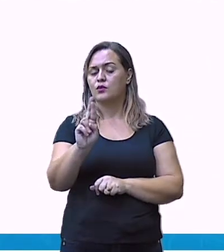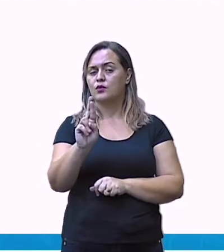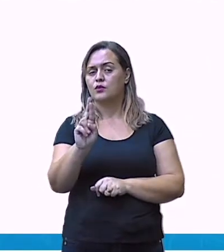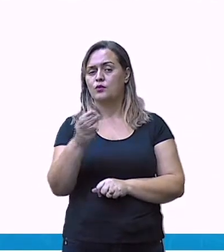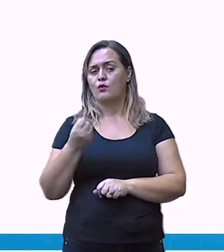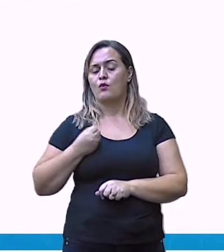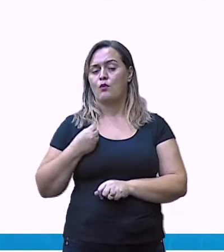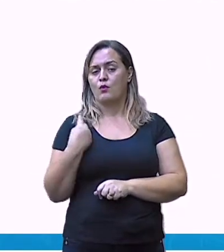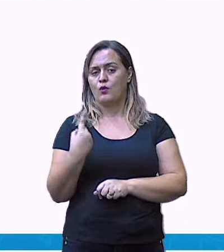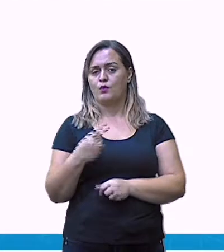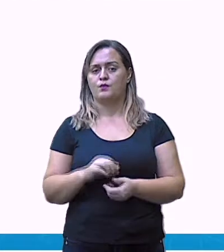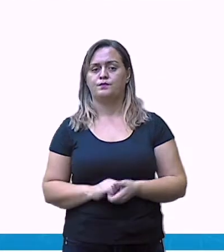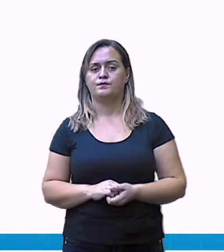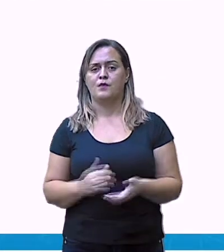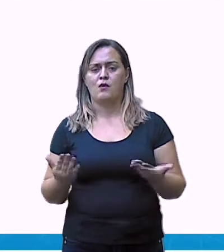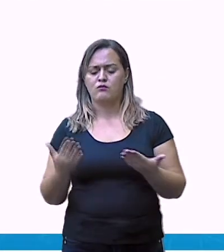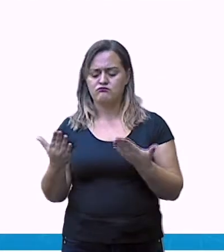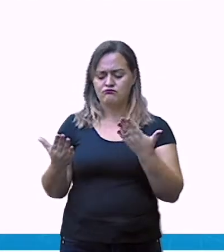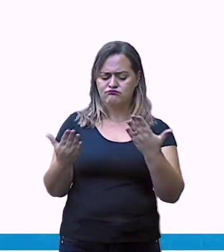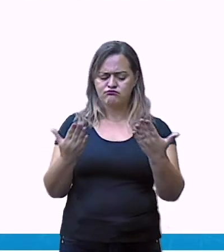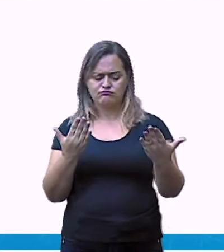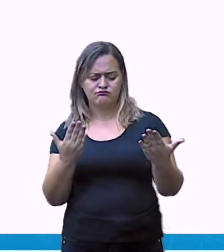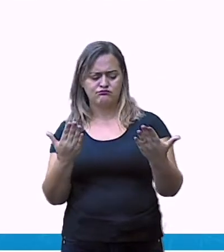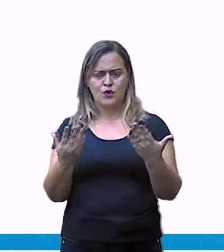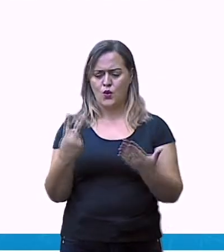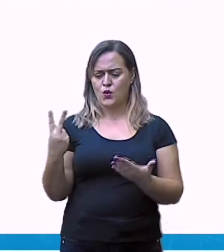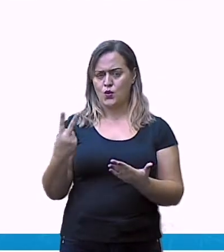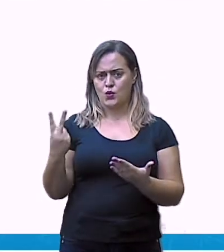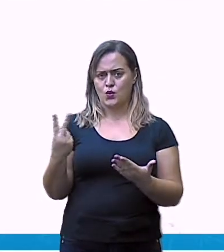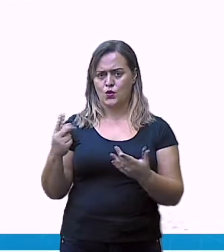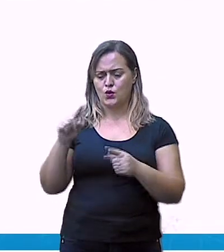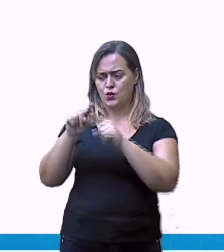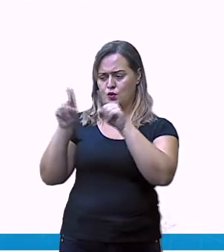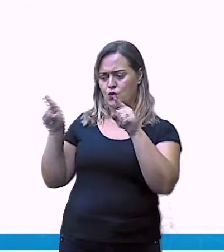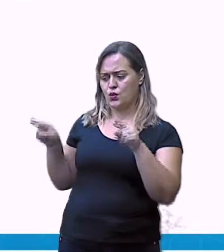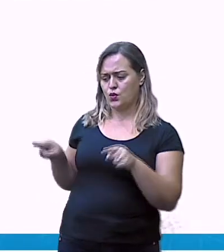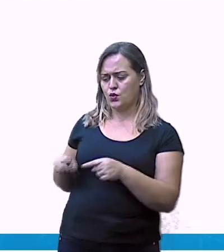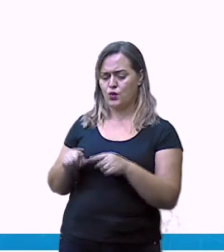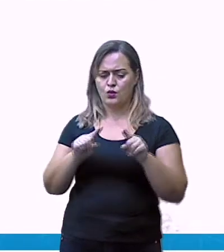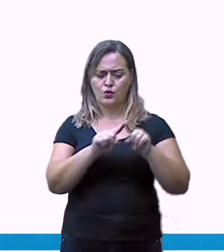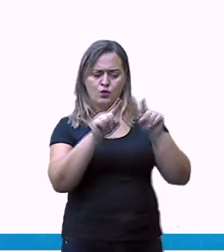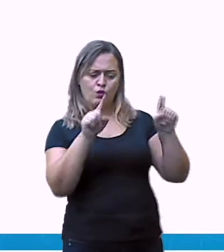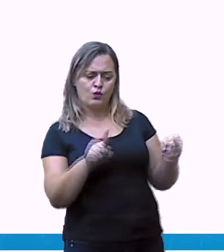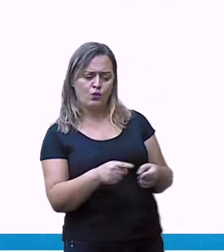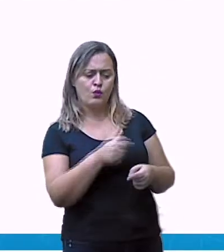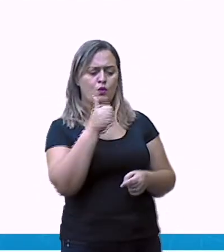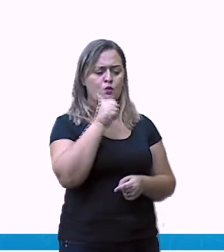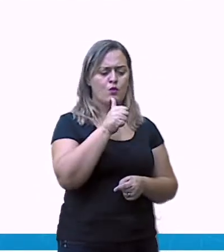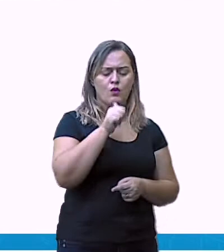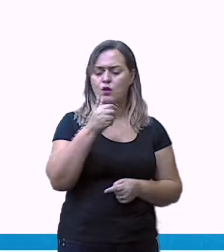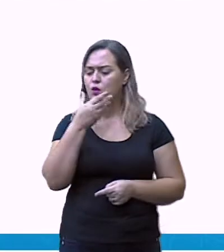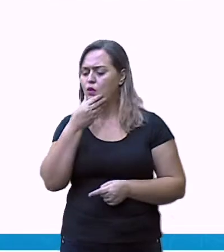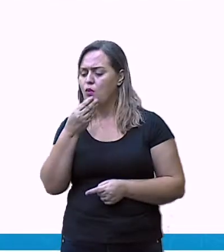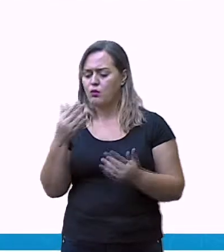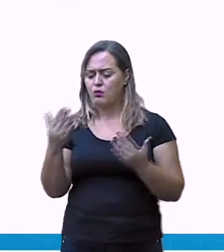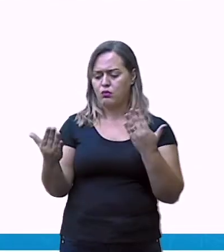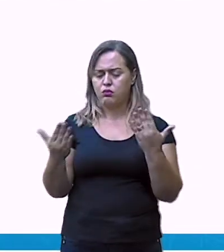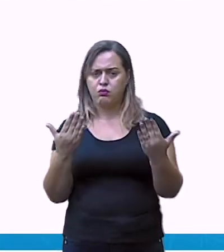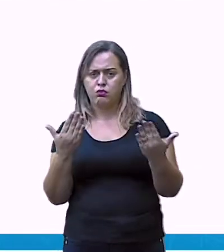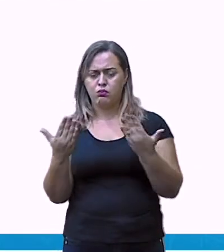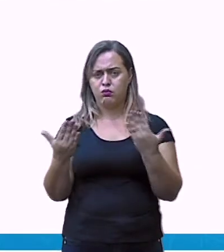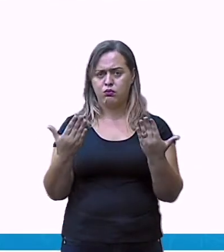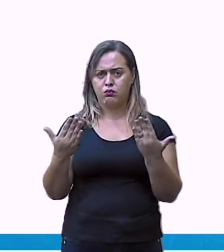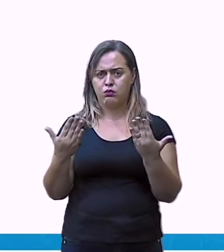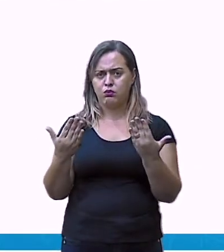Comparando os dois gráficos, pode-se concluir que, então vamos letra A, mais meninos estudam